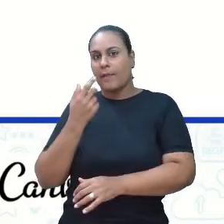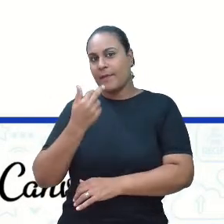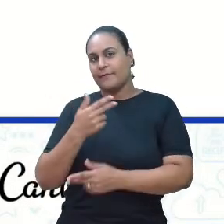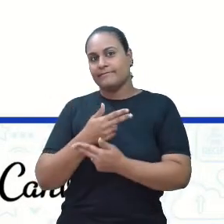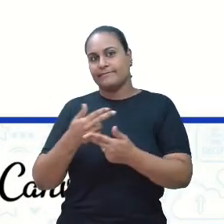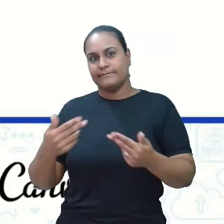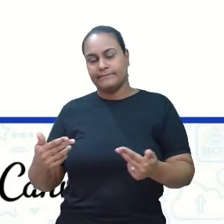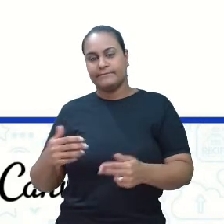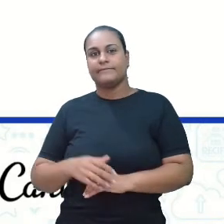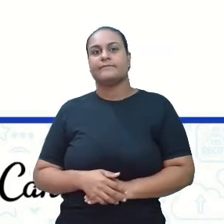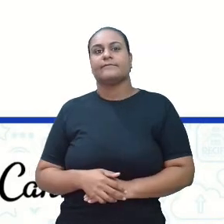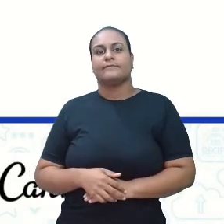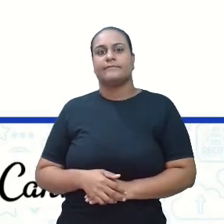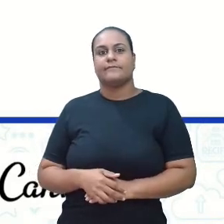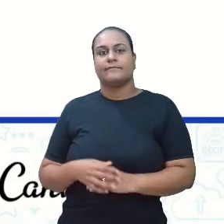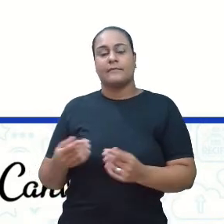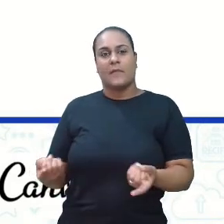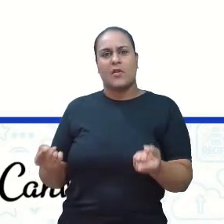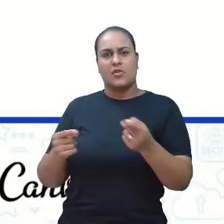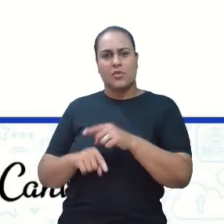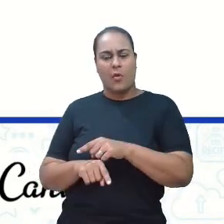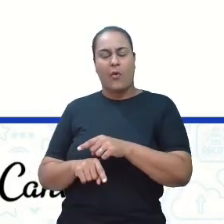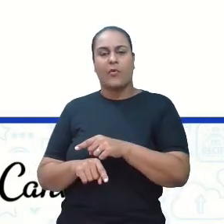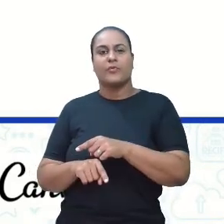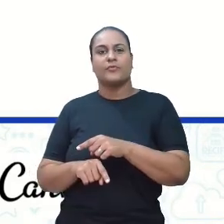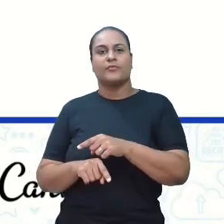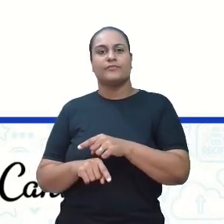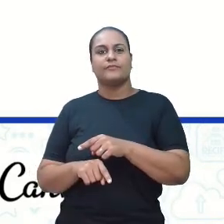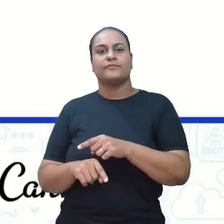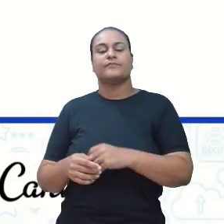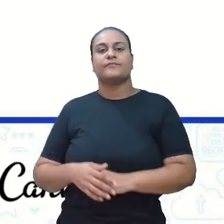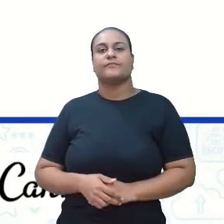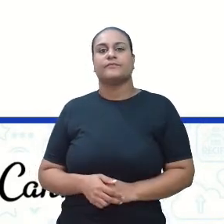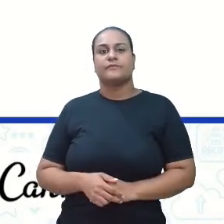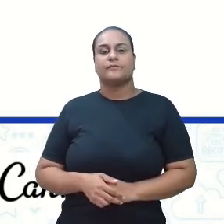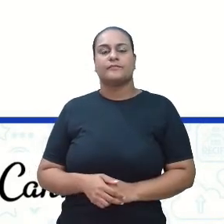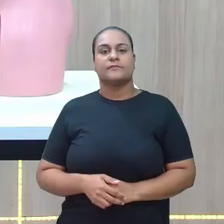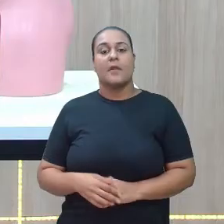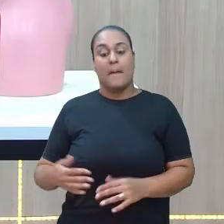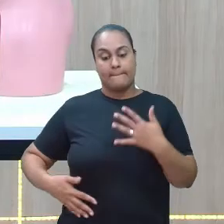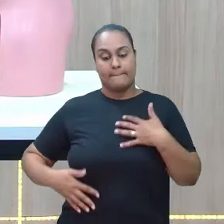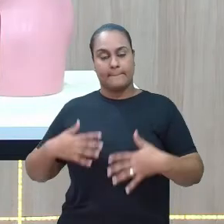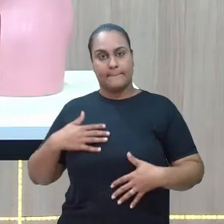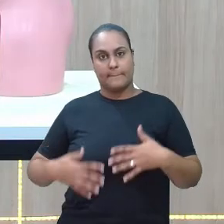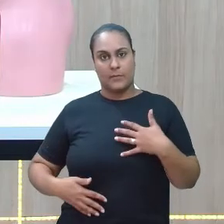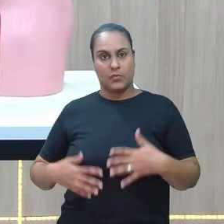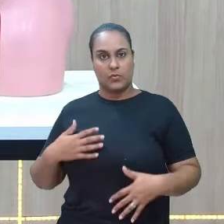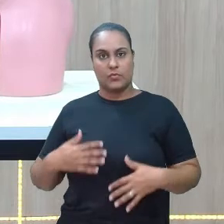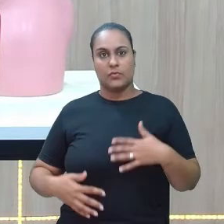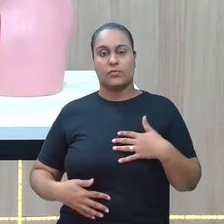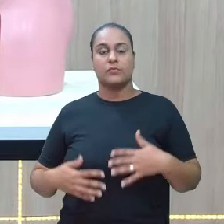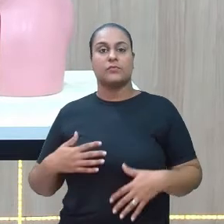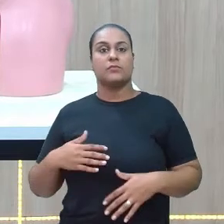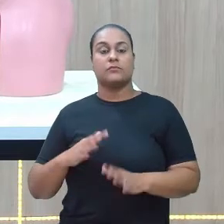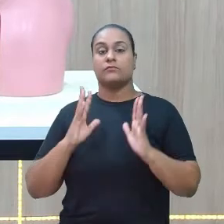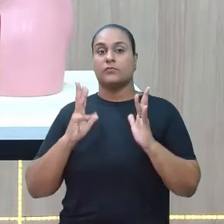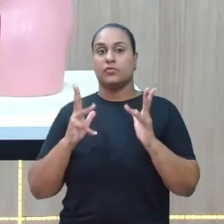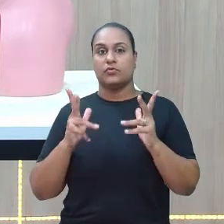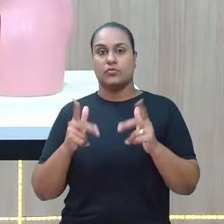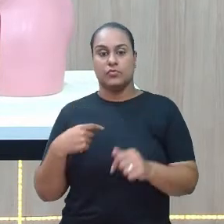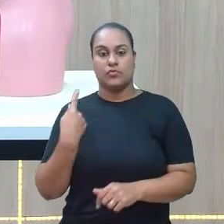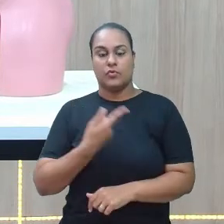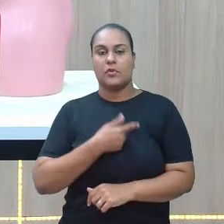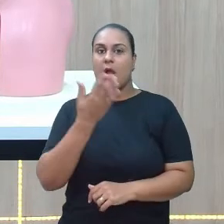nutrientes, conversão de compostos tóxicos em compostos inofensivos para o nosso organismo. Então, tudo aquilo que